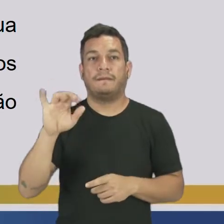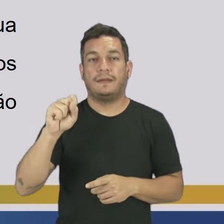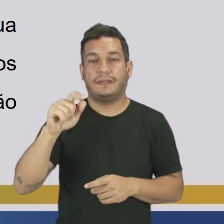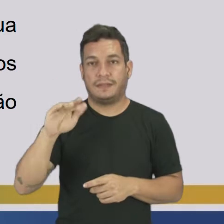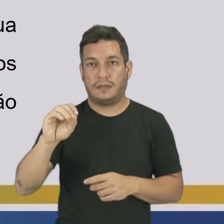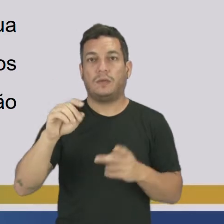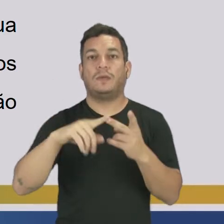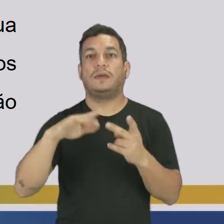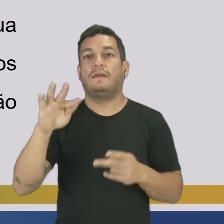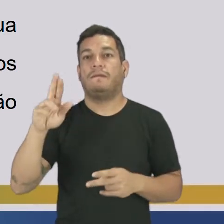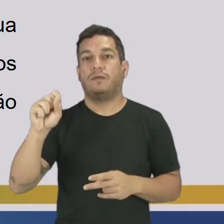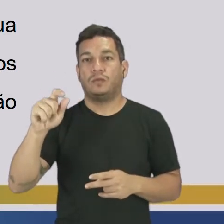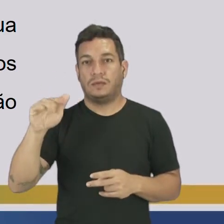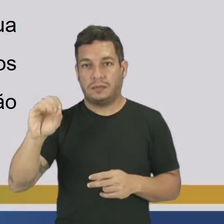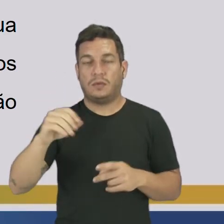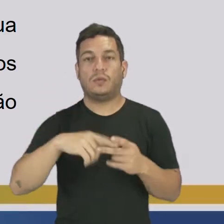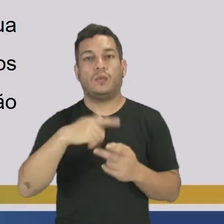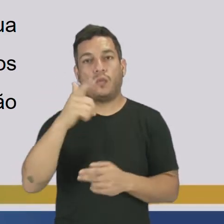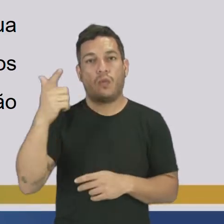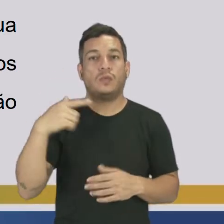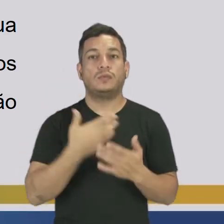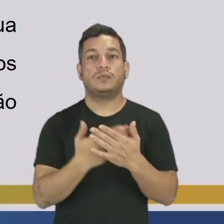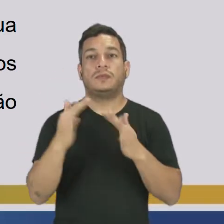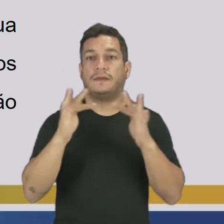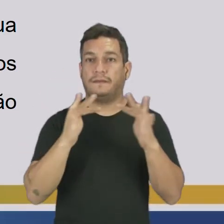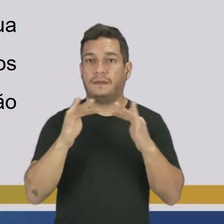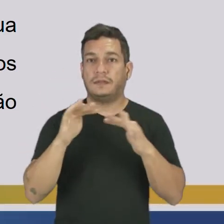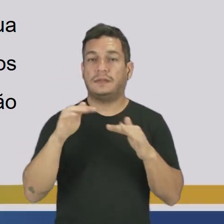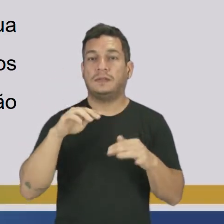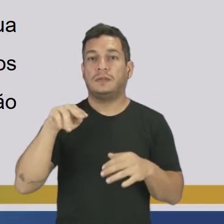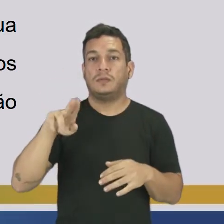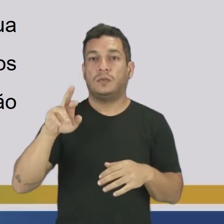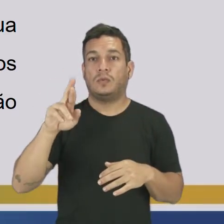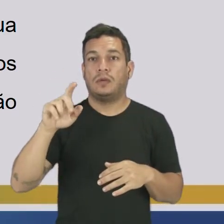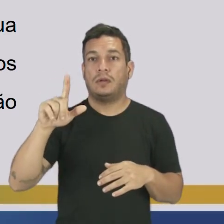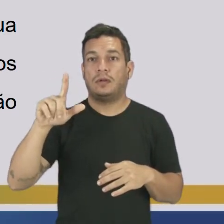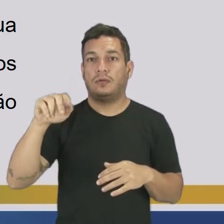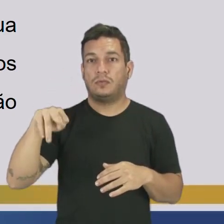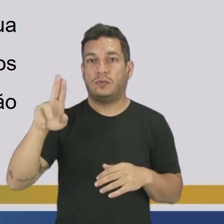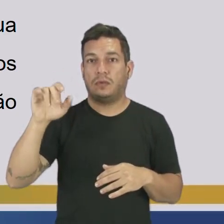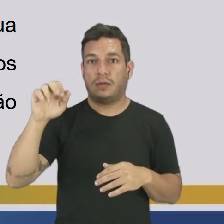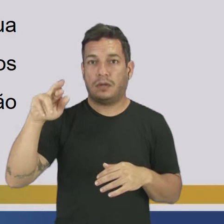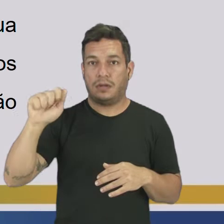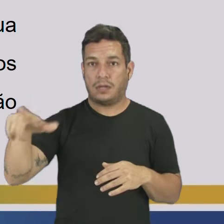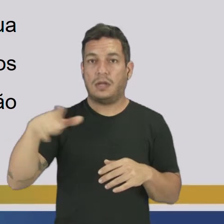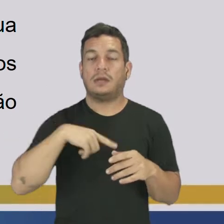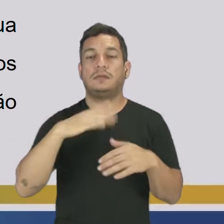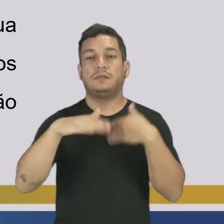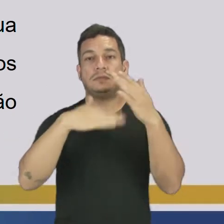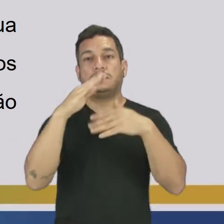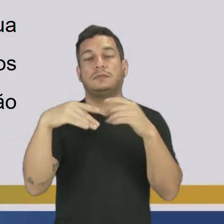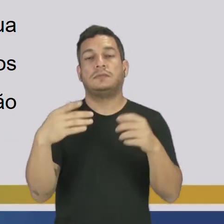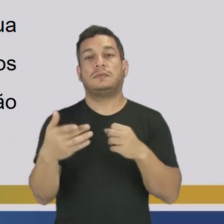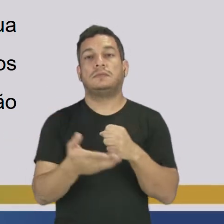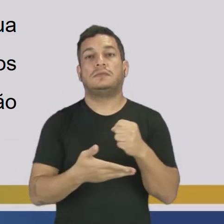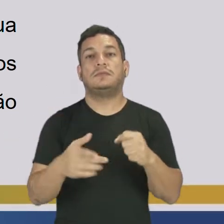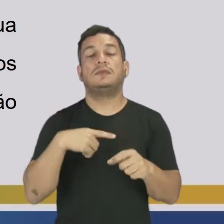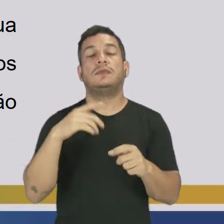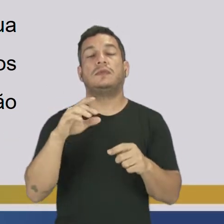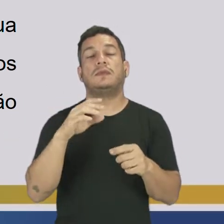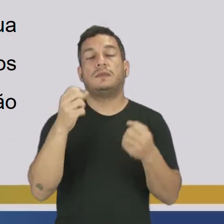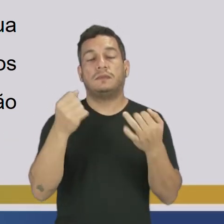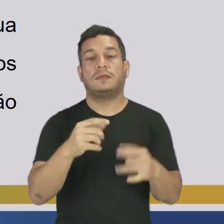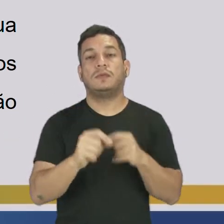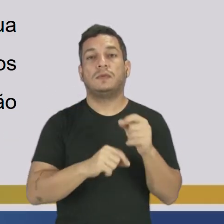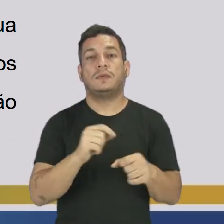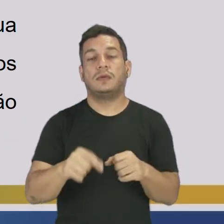fusão nuclear, e entre outros. O estudo da física nuclear envolve o desenvolvimento de modelos que explicam o funcionamento dos núcleos